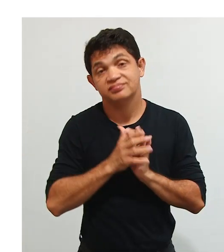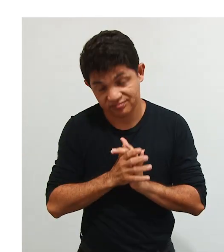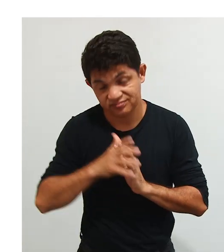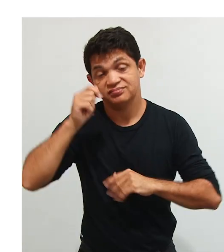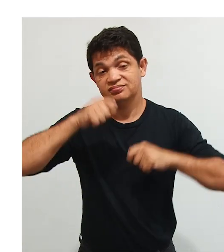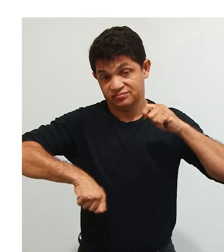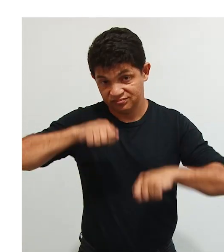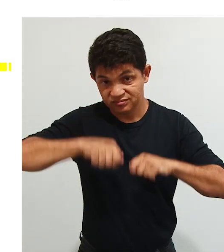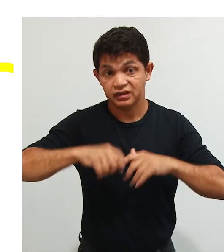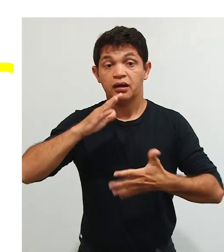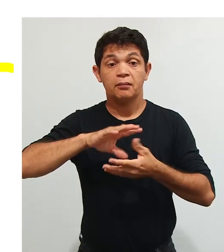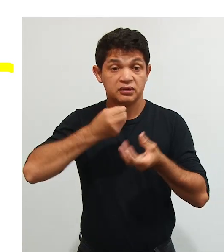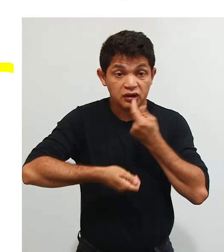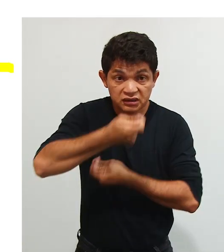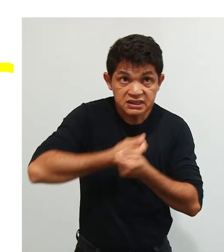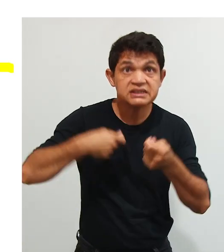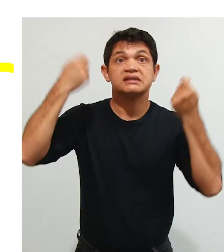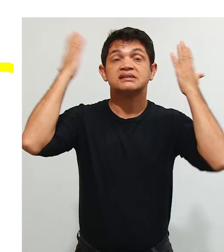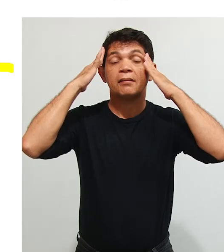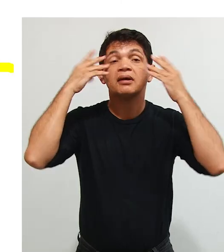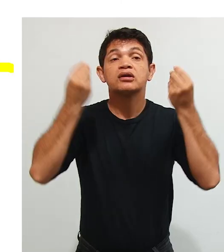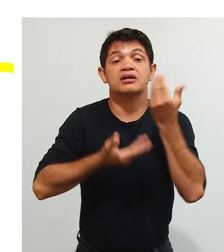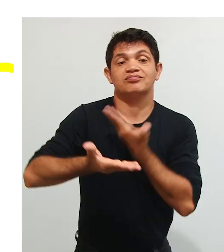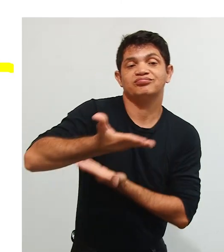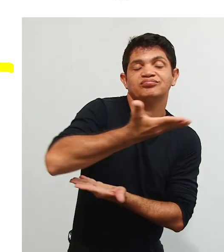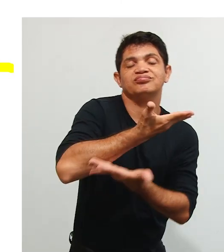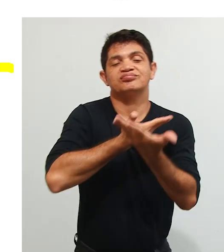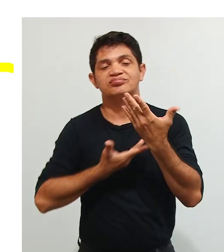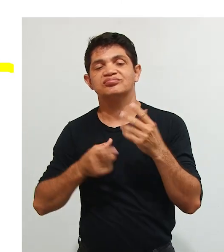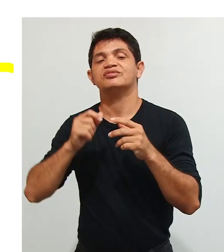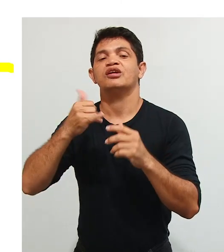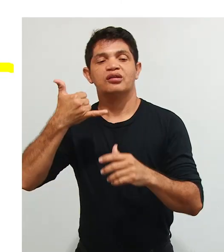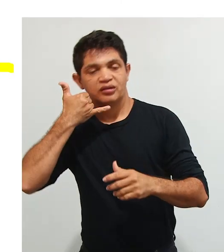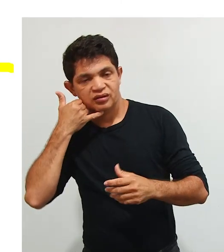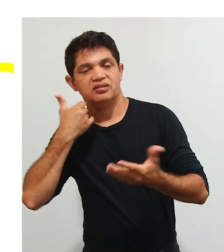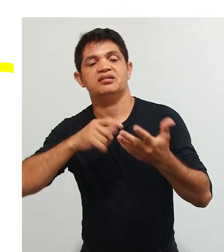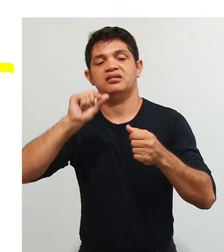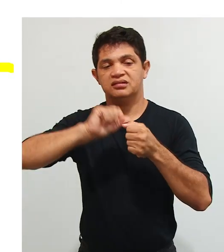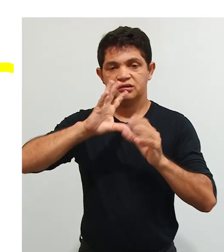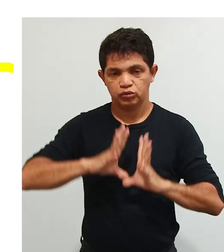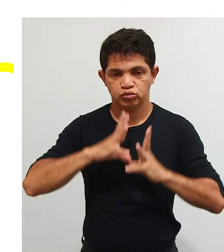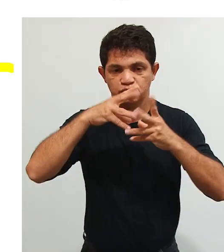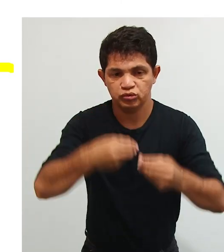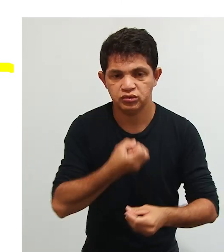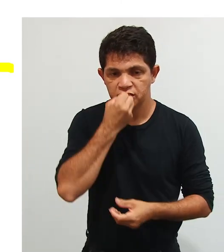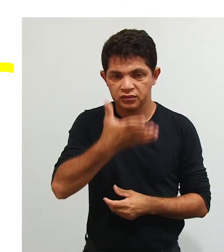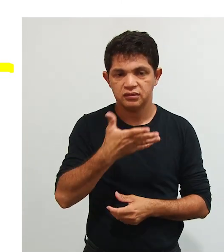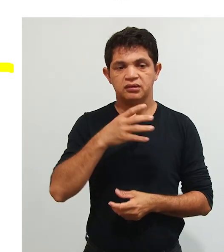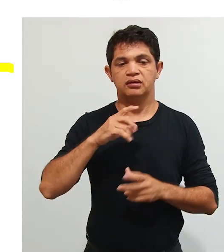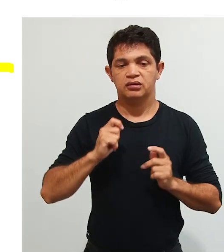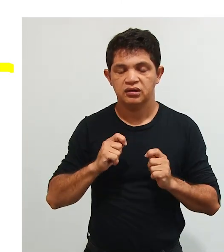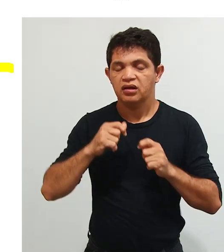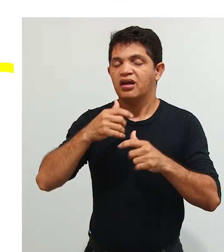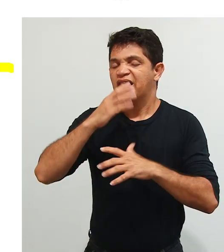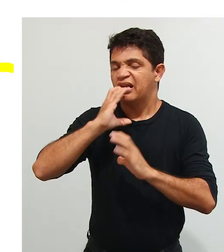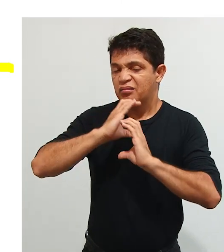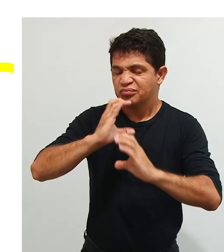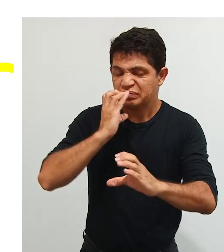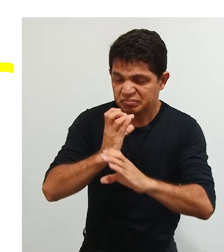melhorar a eficiência e a eficácia das organizações do serviço público. Então,